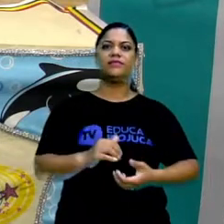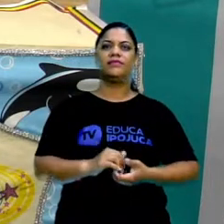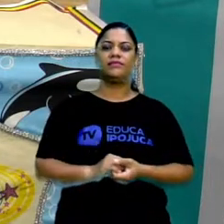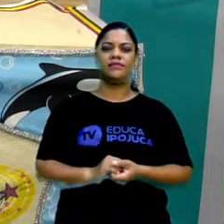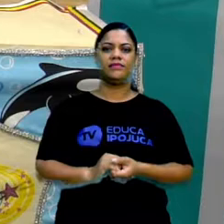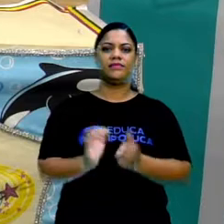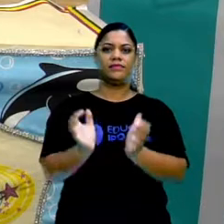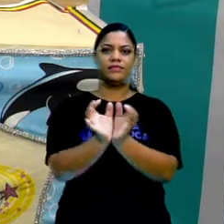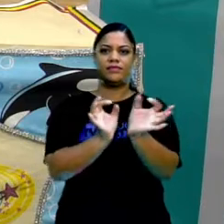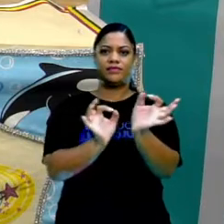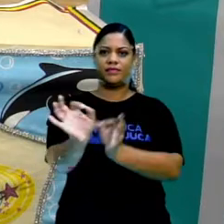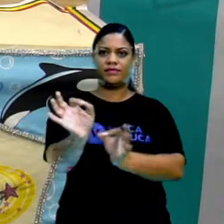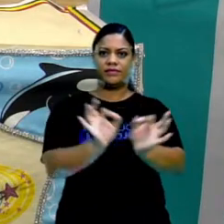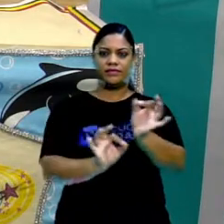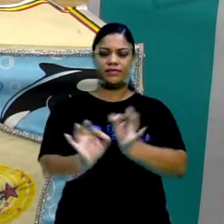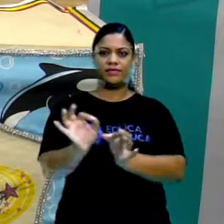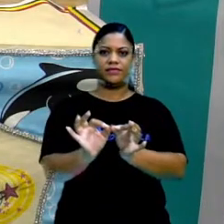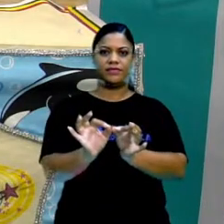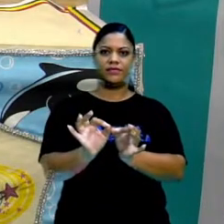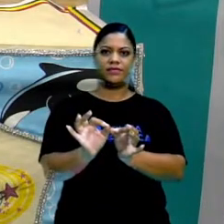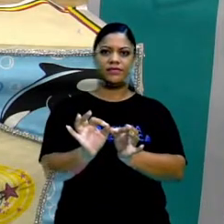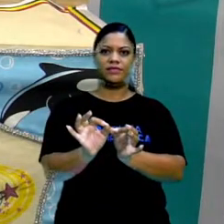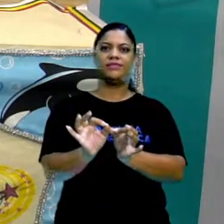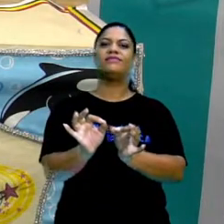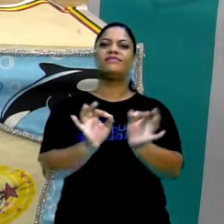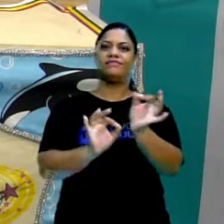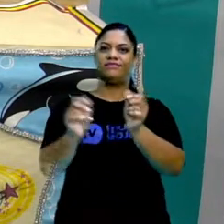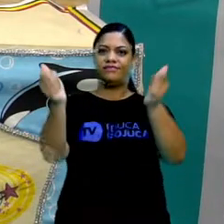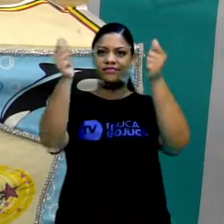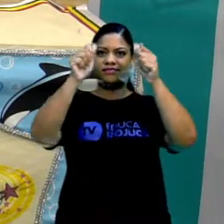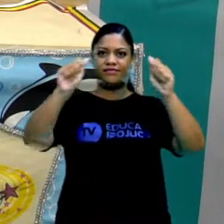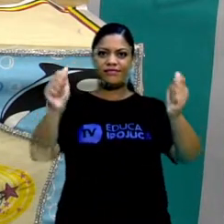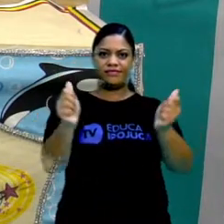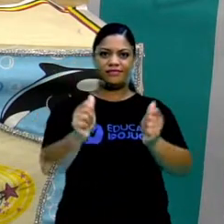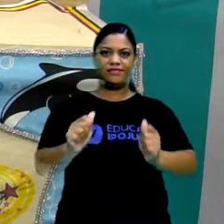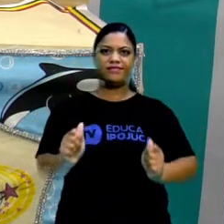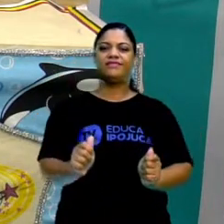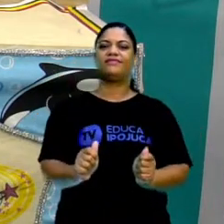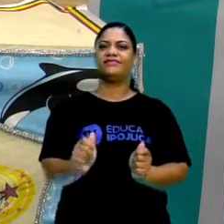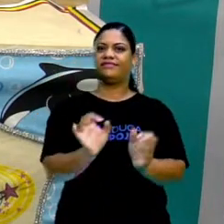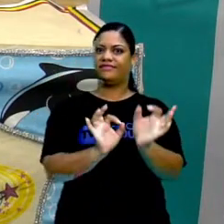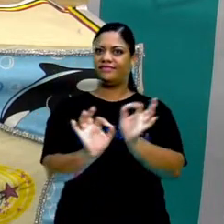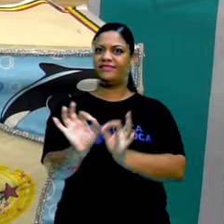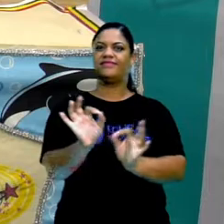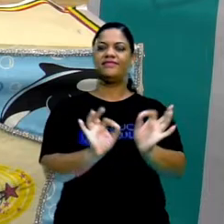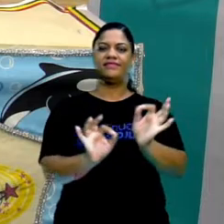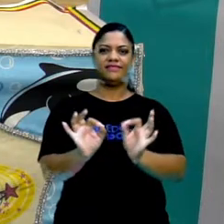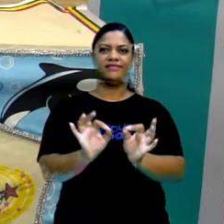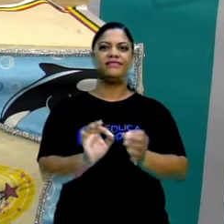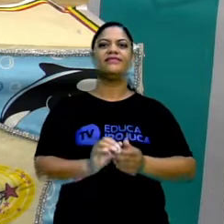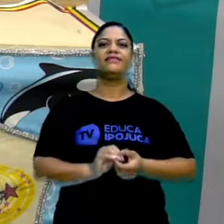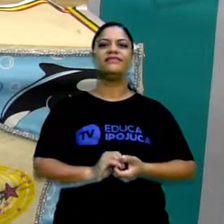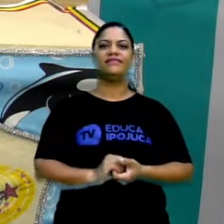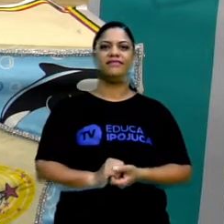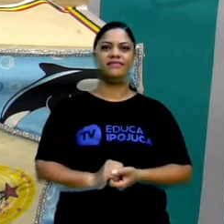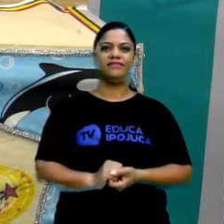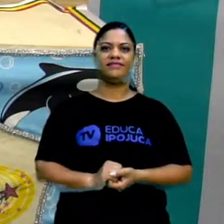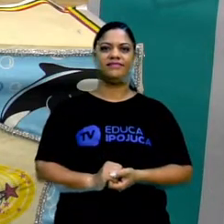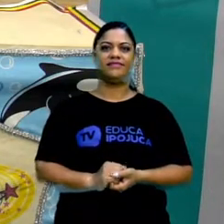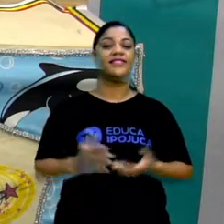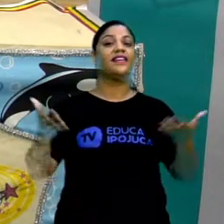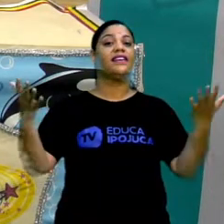se reuniu e ajeitaram novamente a estátua. E a estátua,